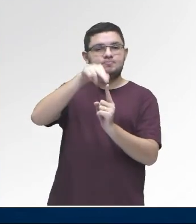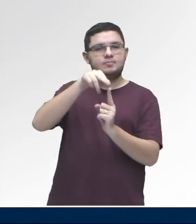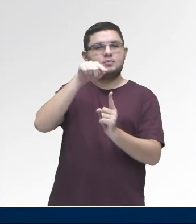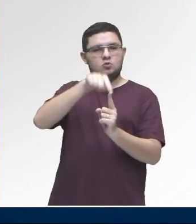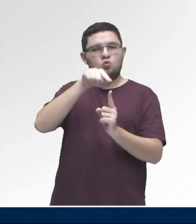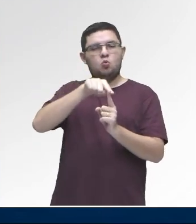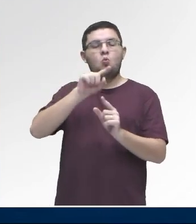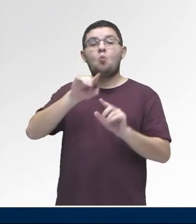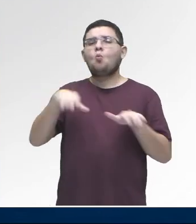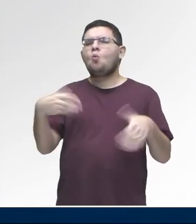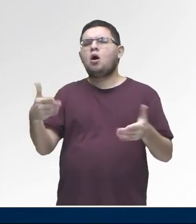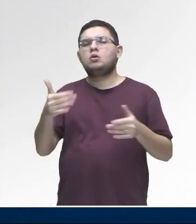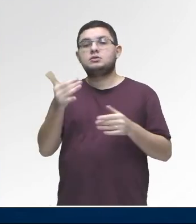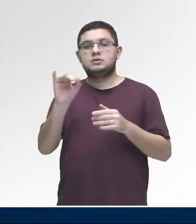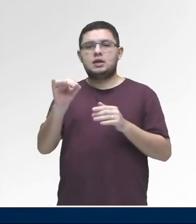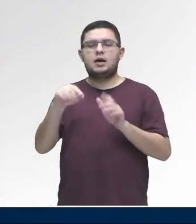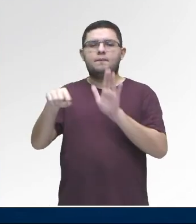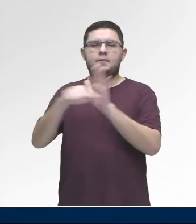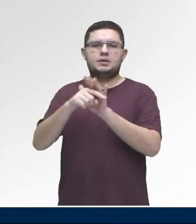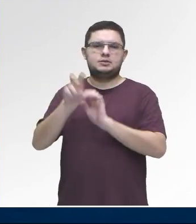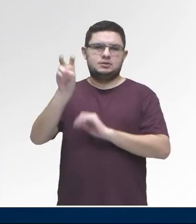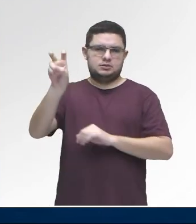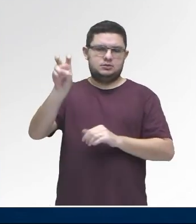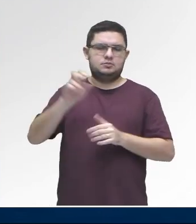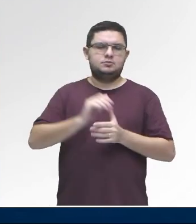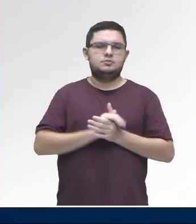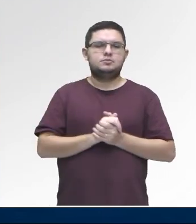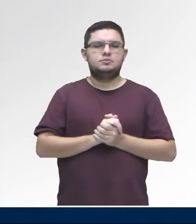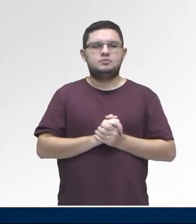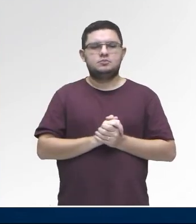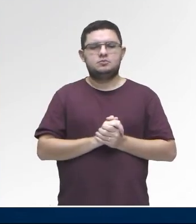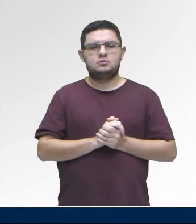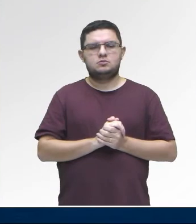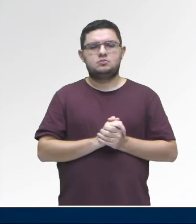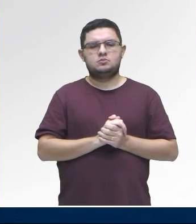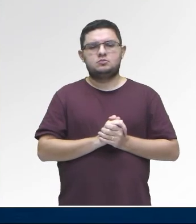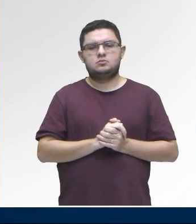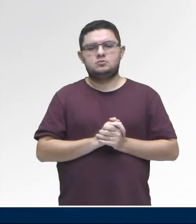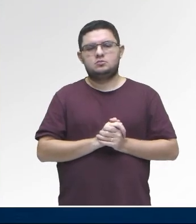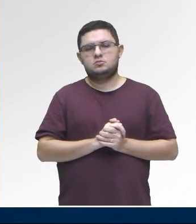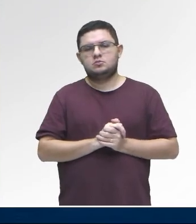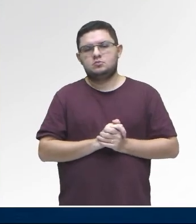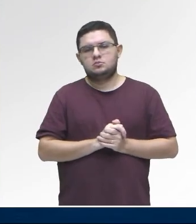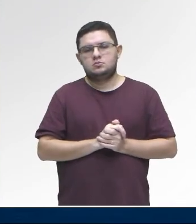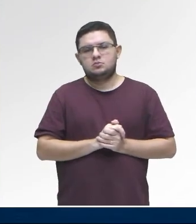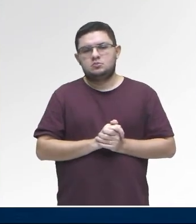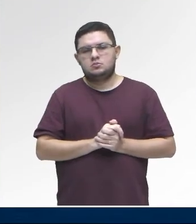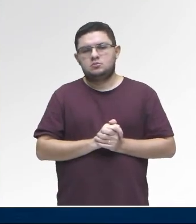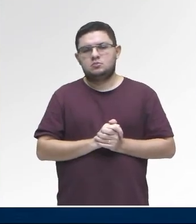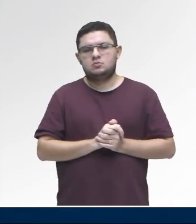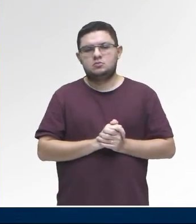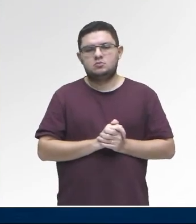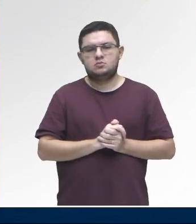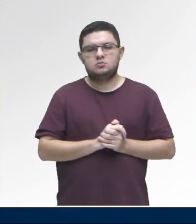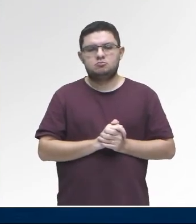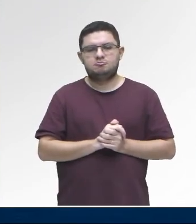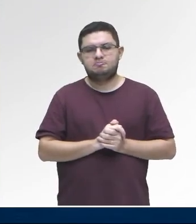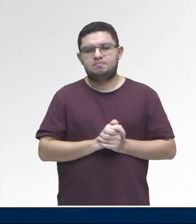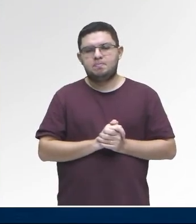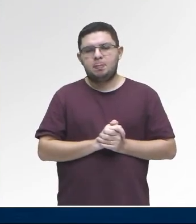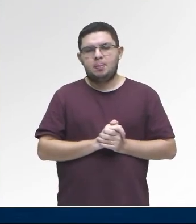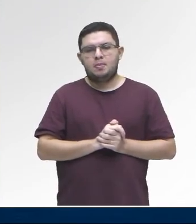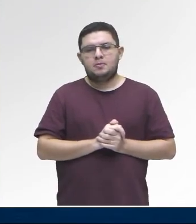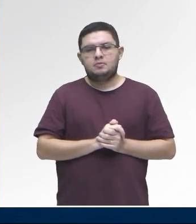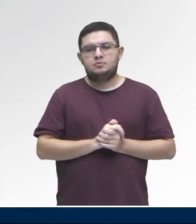de ionização de ácidos e de bases, que é o valor de 10 a menos 5, que